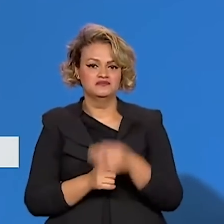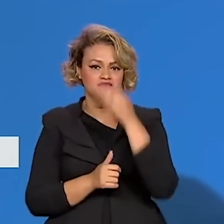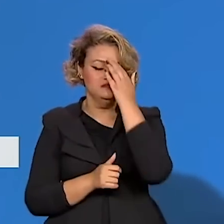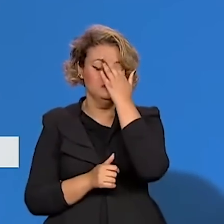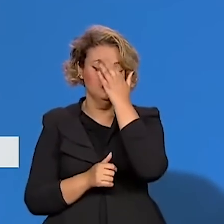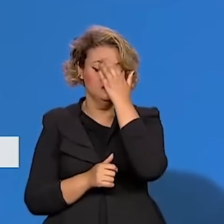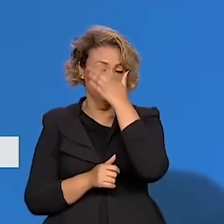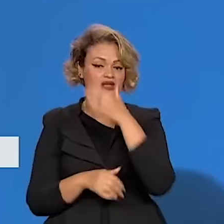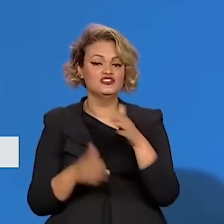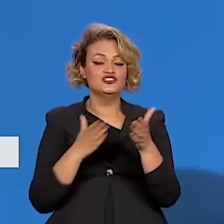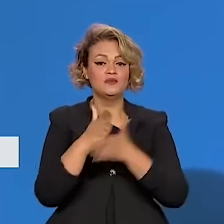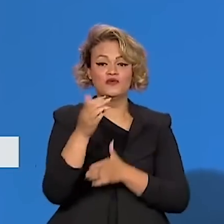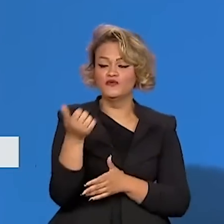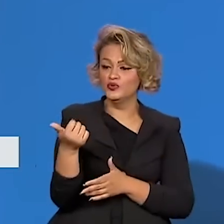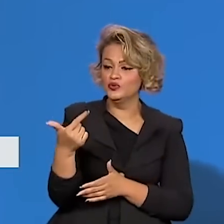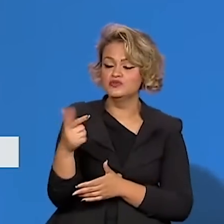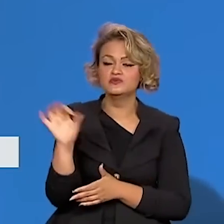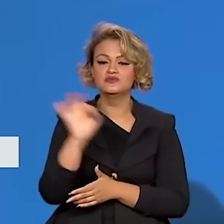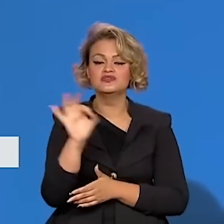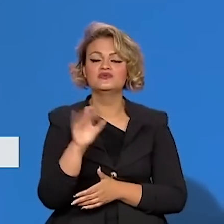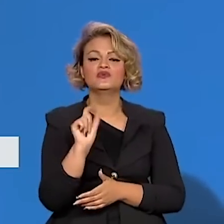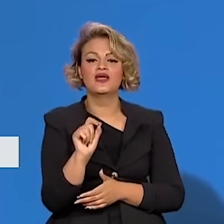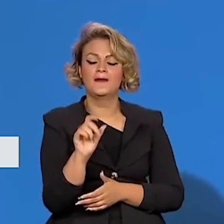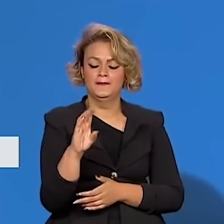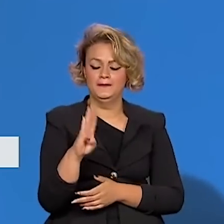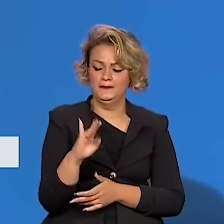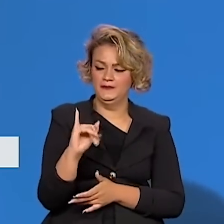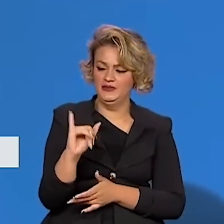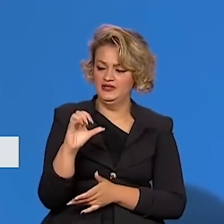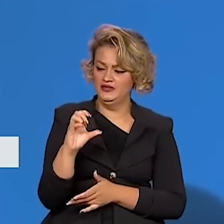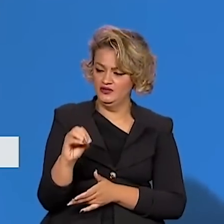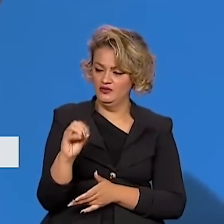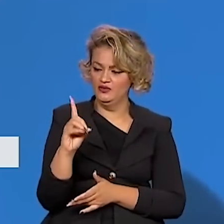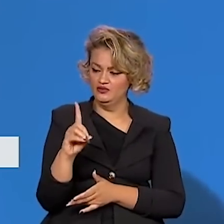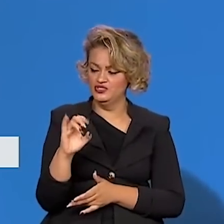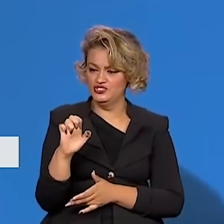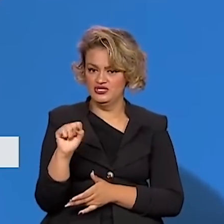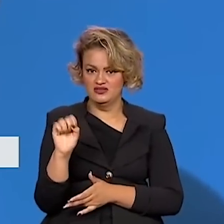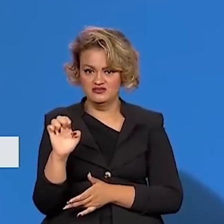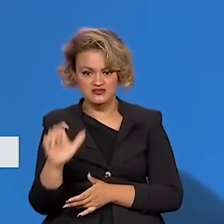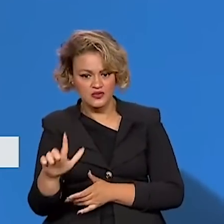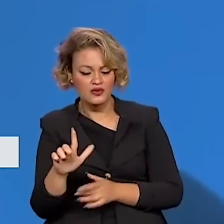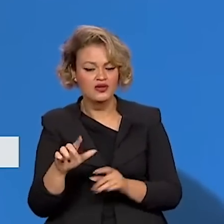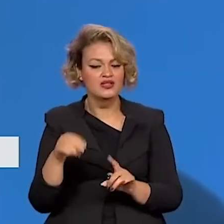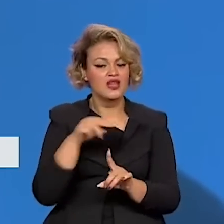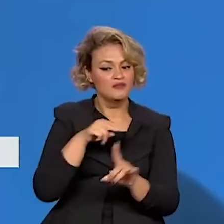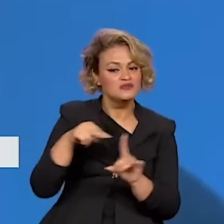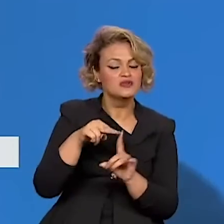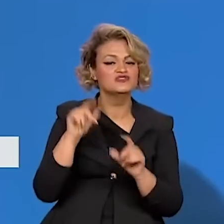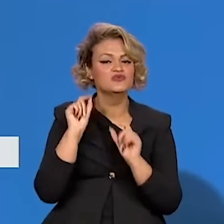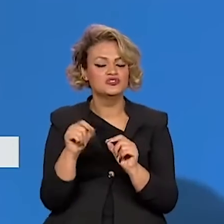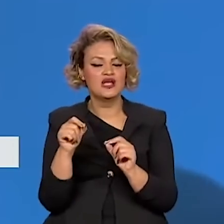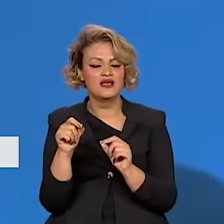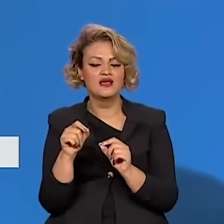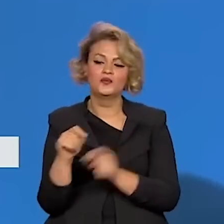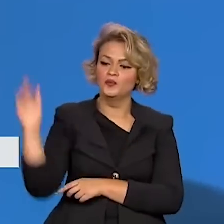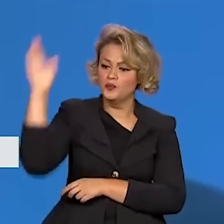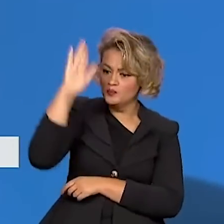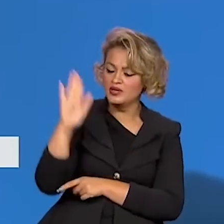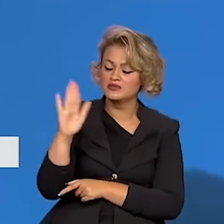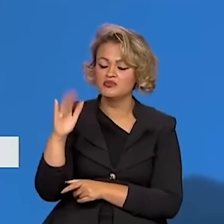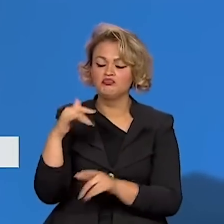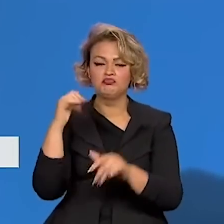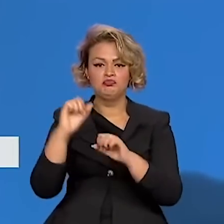aprovamos 12% de biodiesel para feira colocado no óleo diesel na perspectiva de fazer com que o Brasil